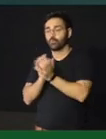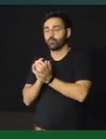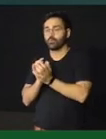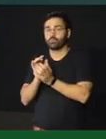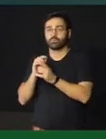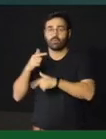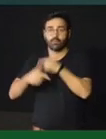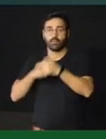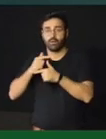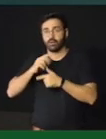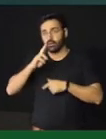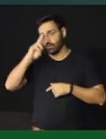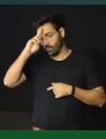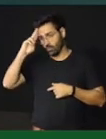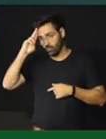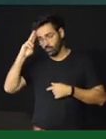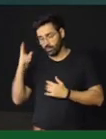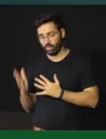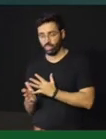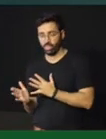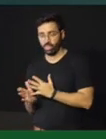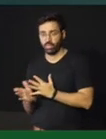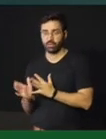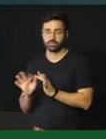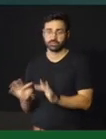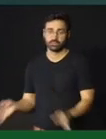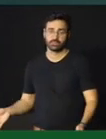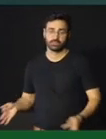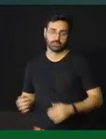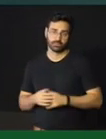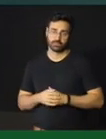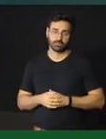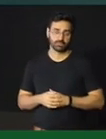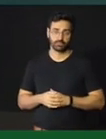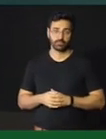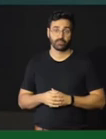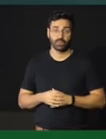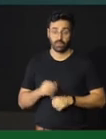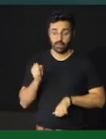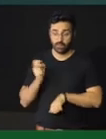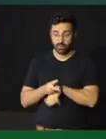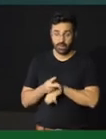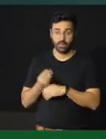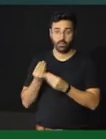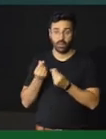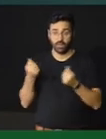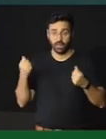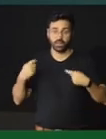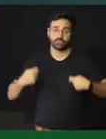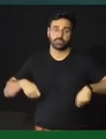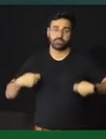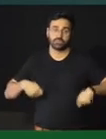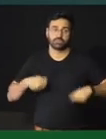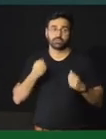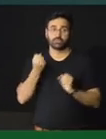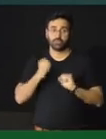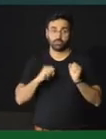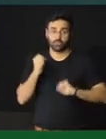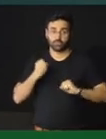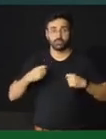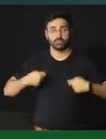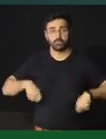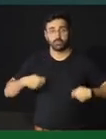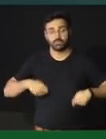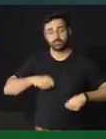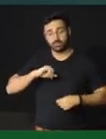uberizado de empregos de baixa qualificação para ter emprego de alta qualificação precisa ter indústria e a gente precisa aproveitar esse